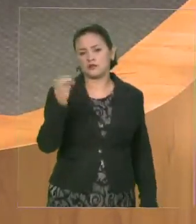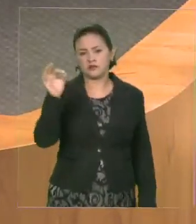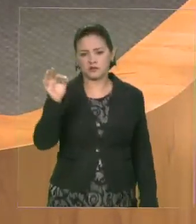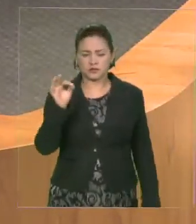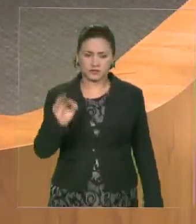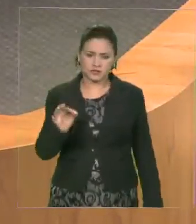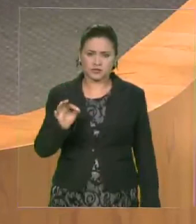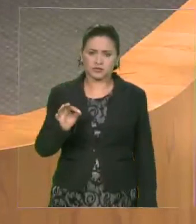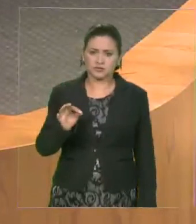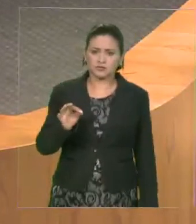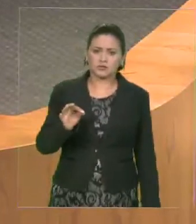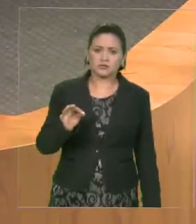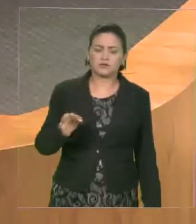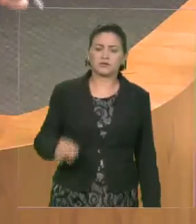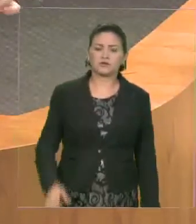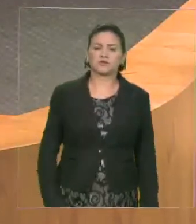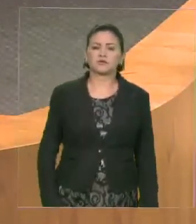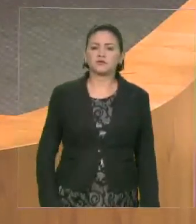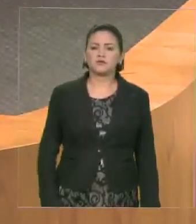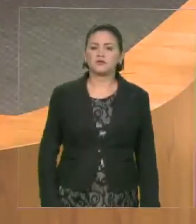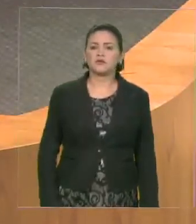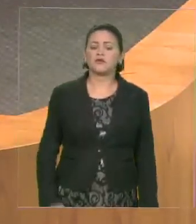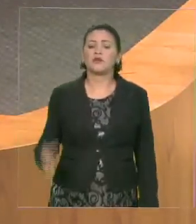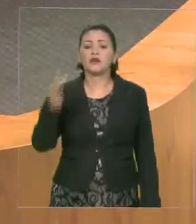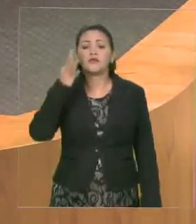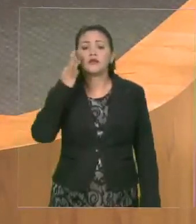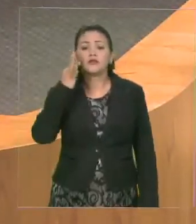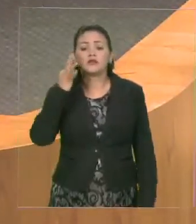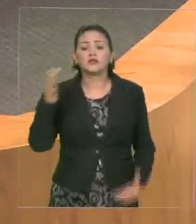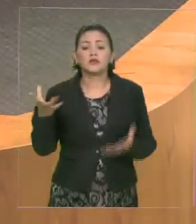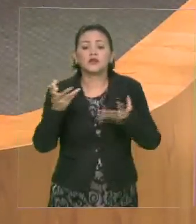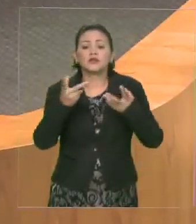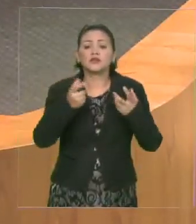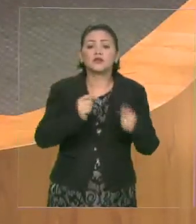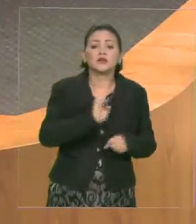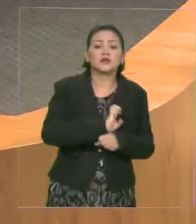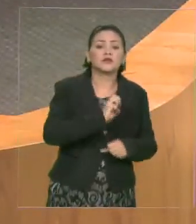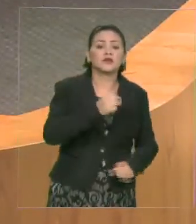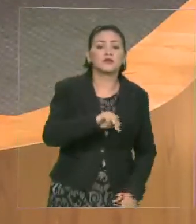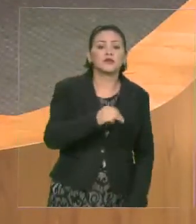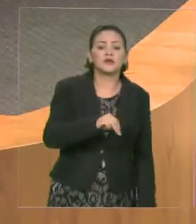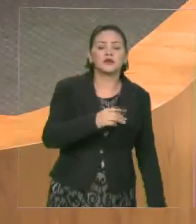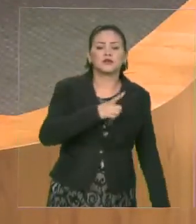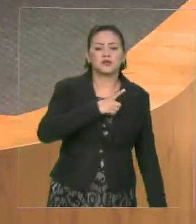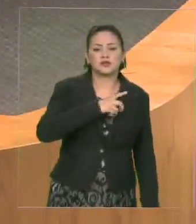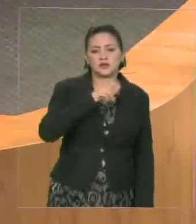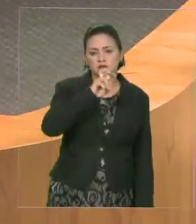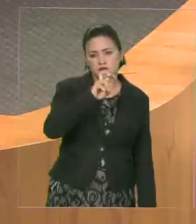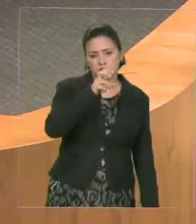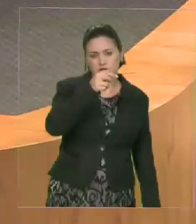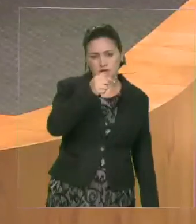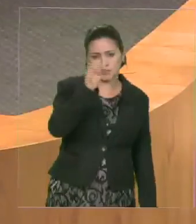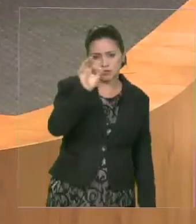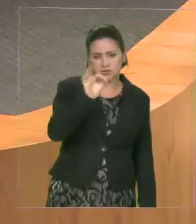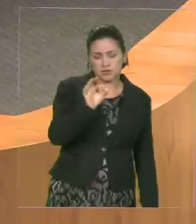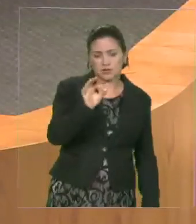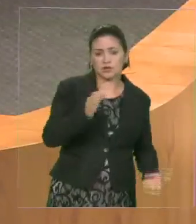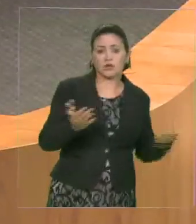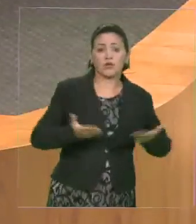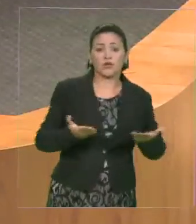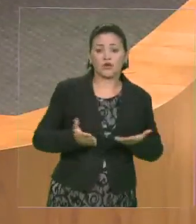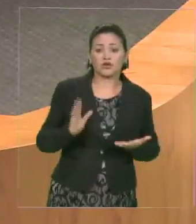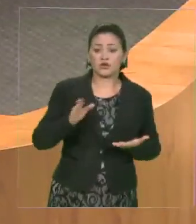Flávio Dino recebeu o estado com 57%, hoje já está quase a 70%. Então, Nós temos uma margem aí, mas nós precisamos